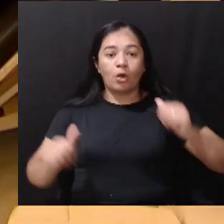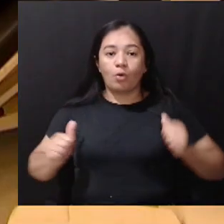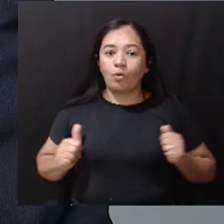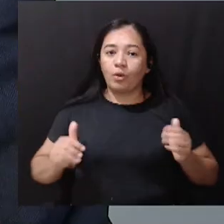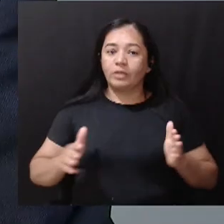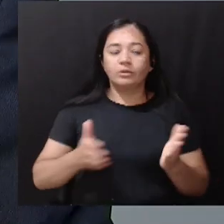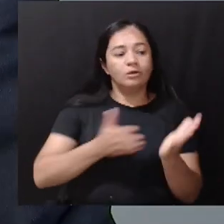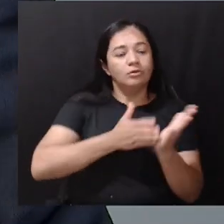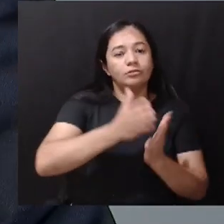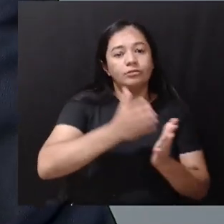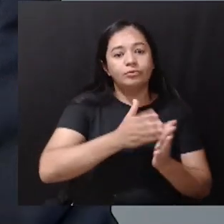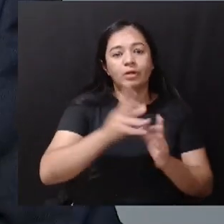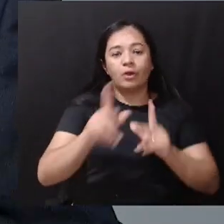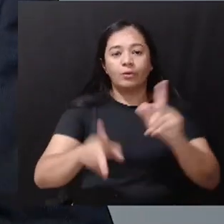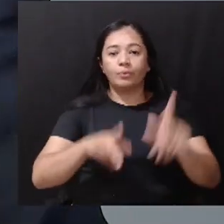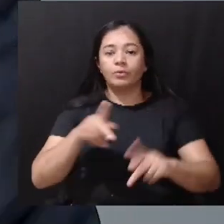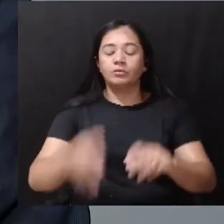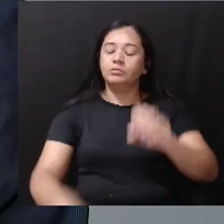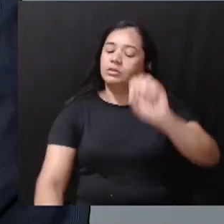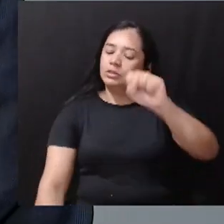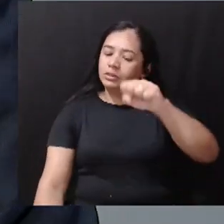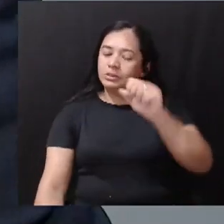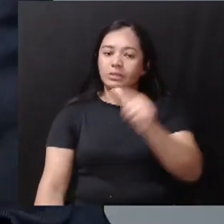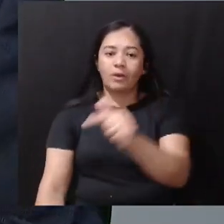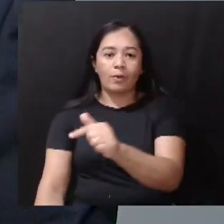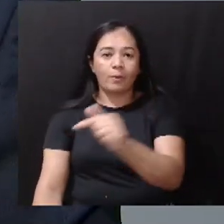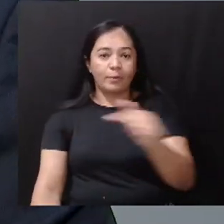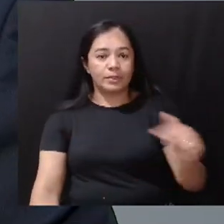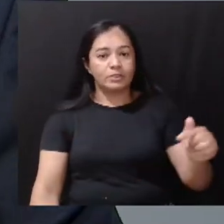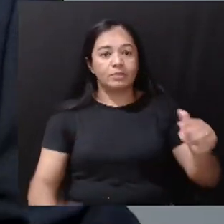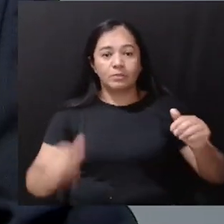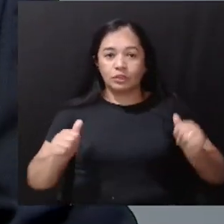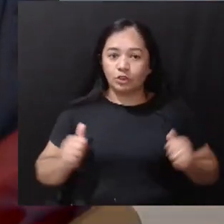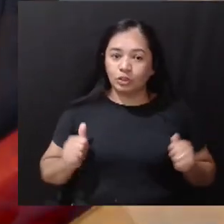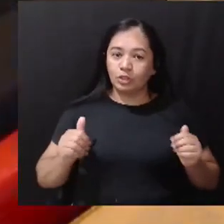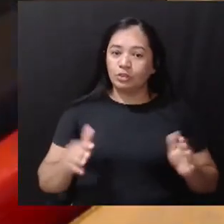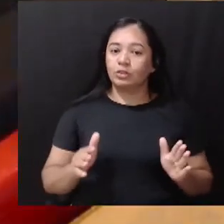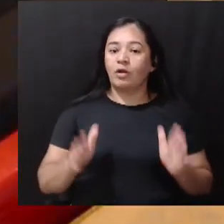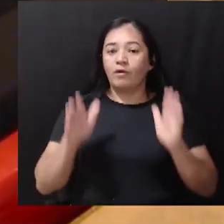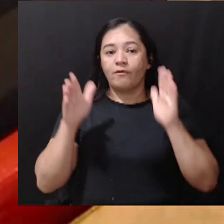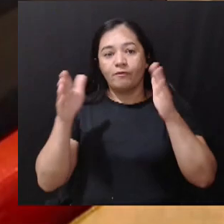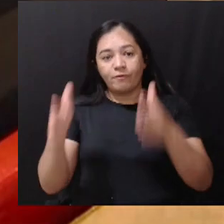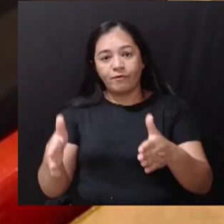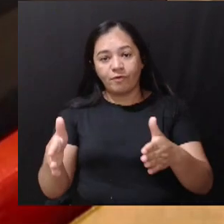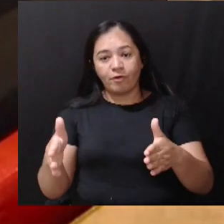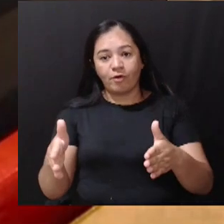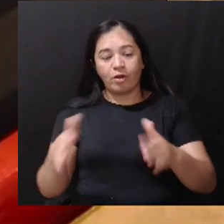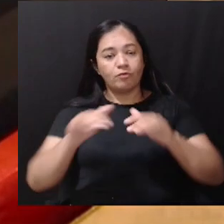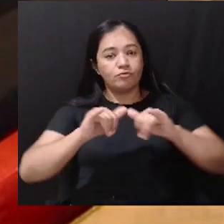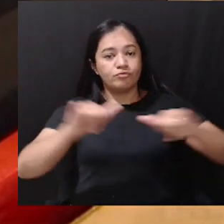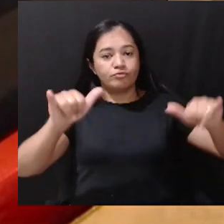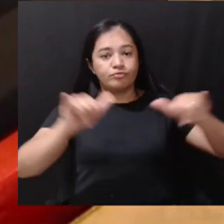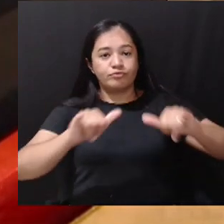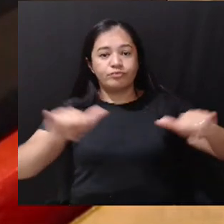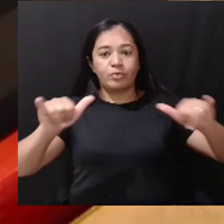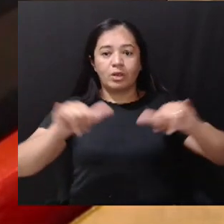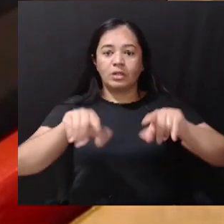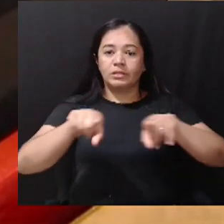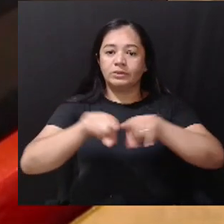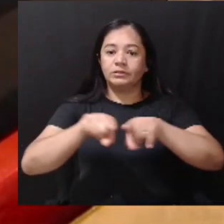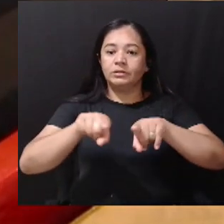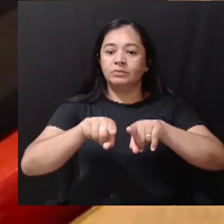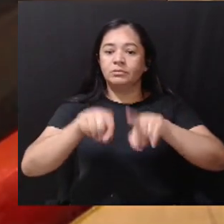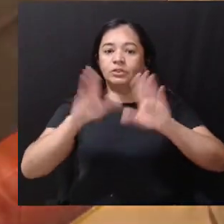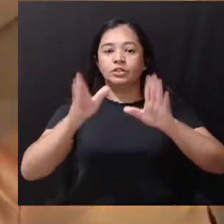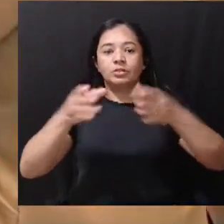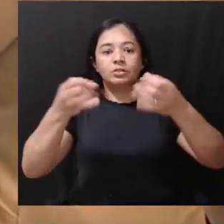ao público. Sim, é uma semana de ações, como eu disse, uma semana nós vamos divulgar isso também, como eu disse,